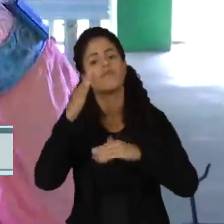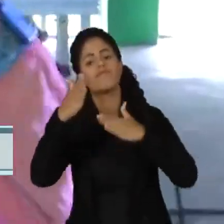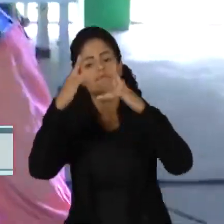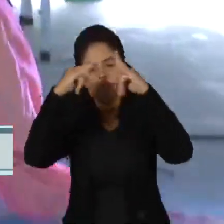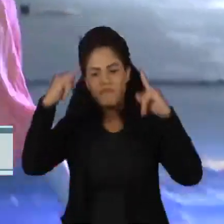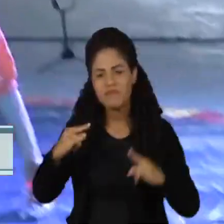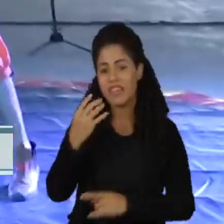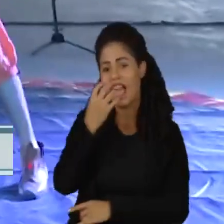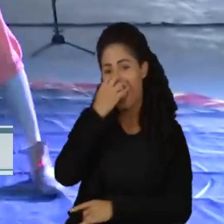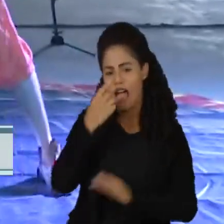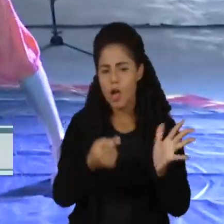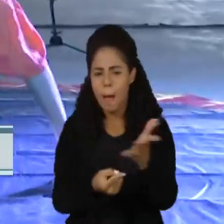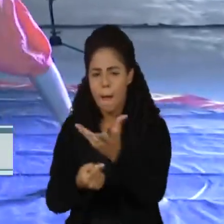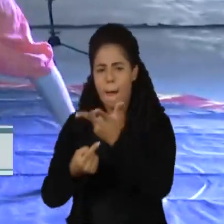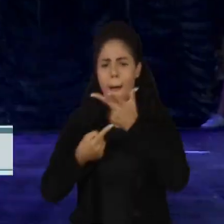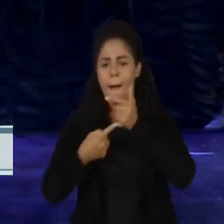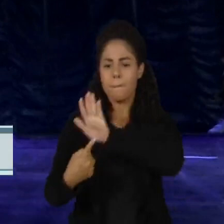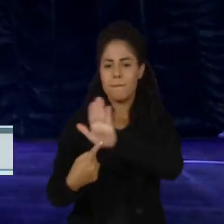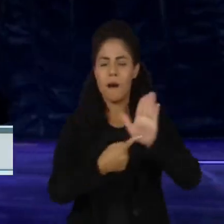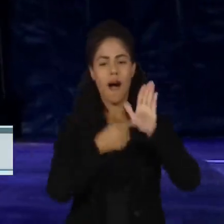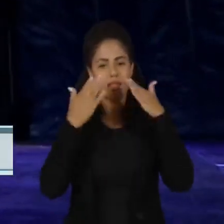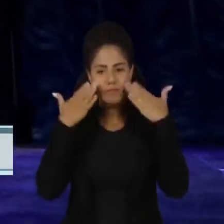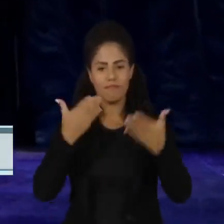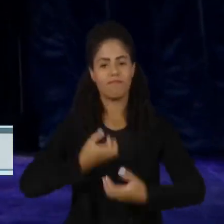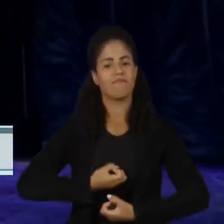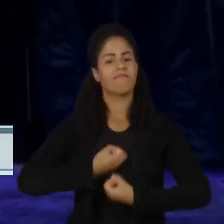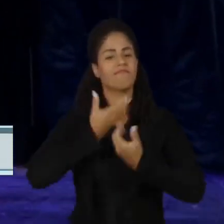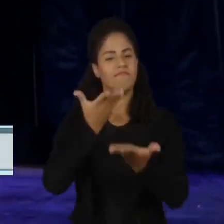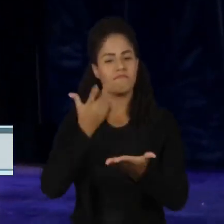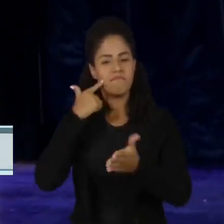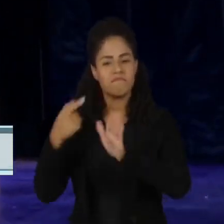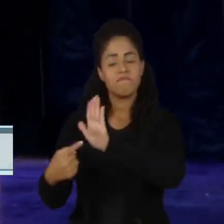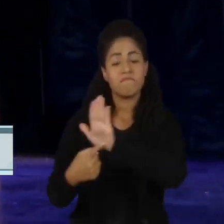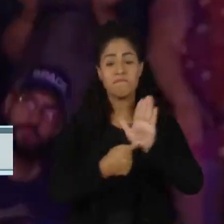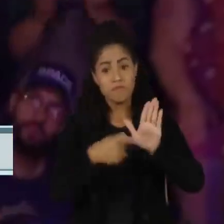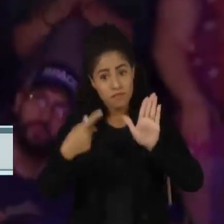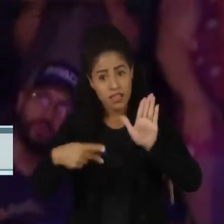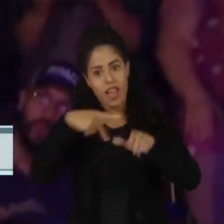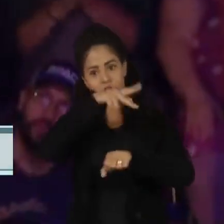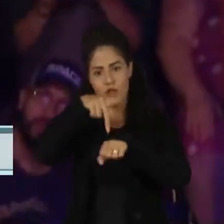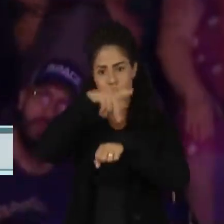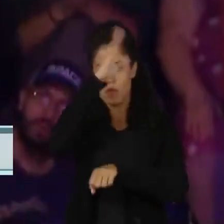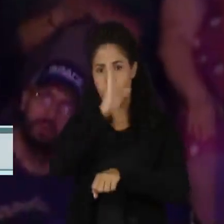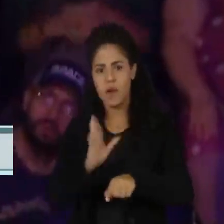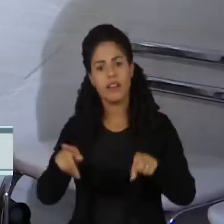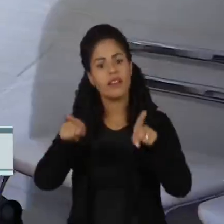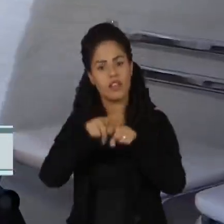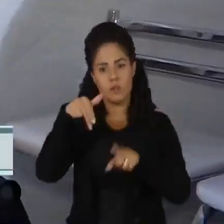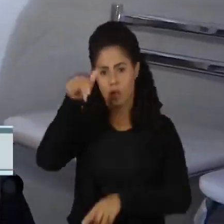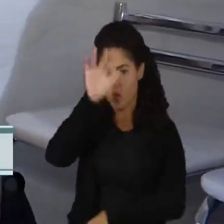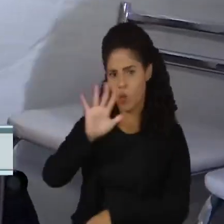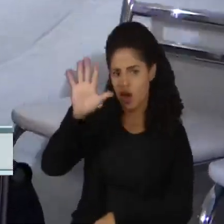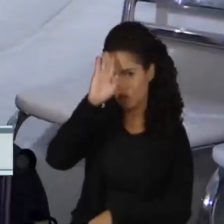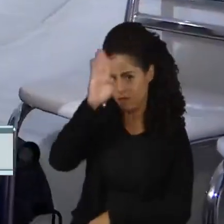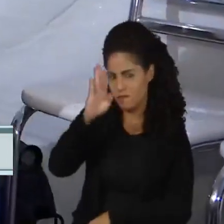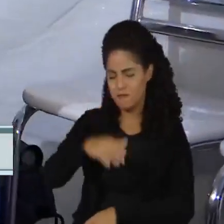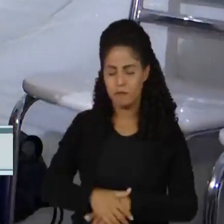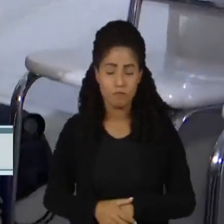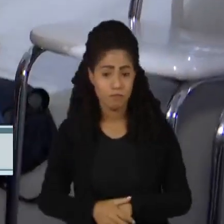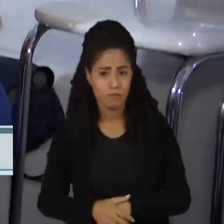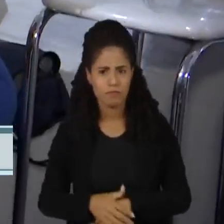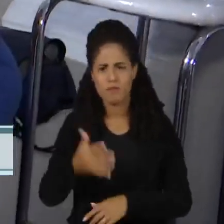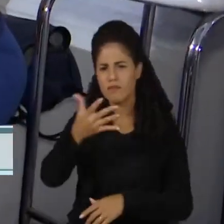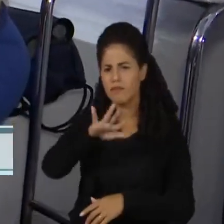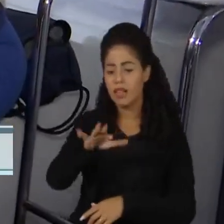uma expressão artística tão viva e tão preservada no Brasil todo e especialmente no Nordeste. A estimativa é de que